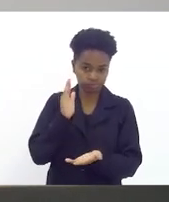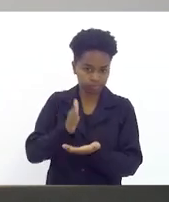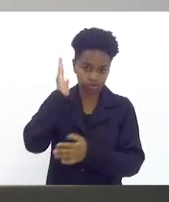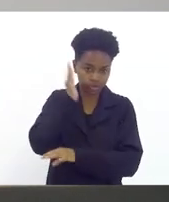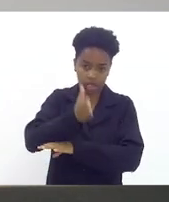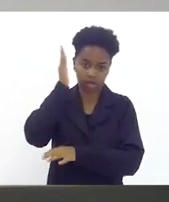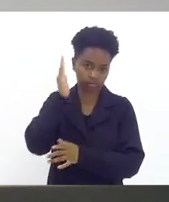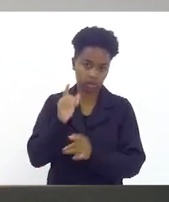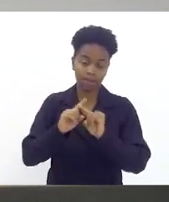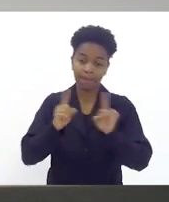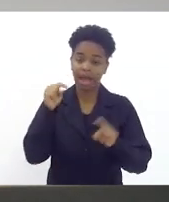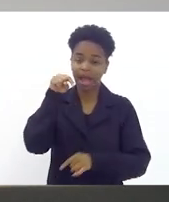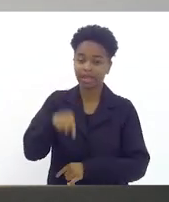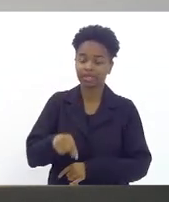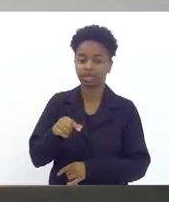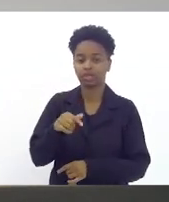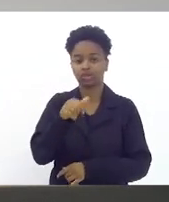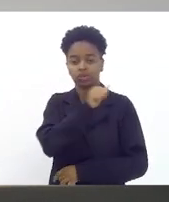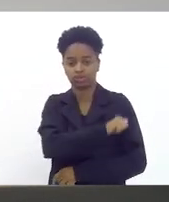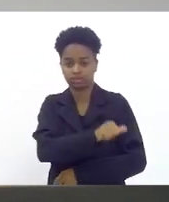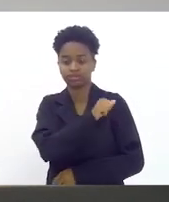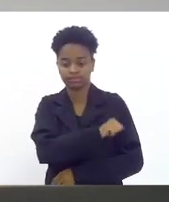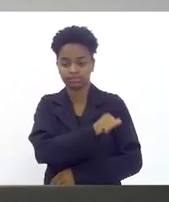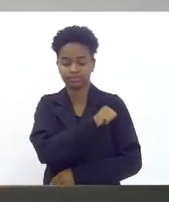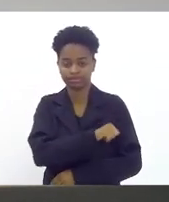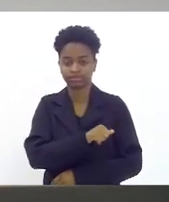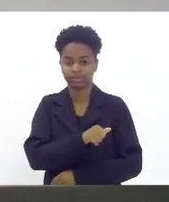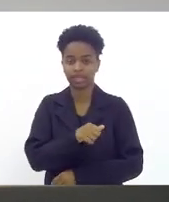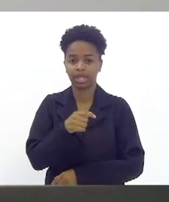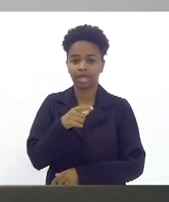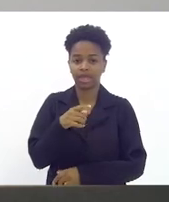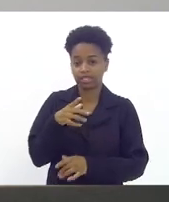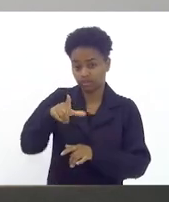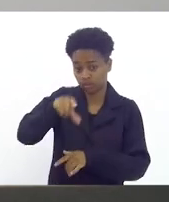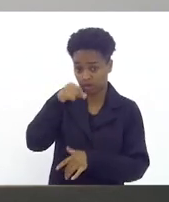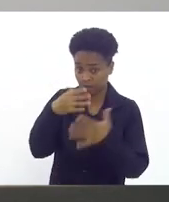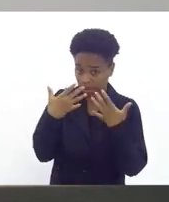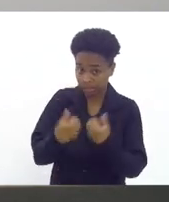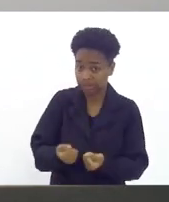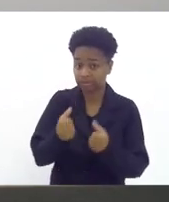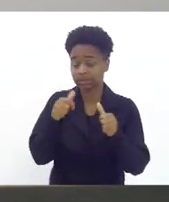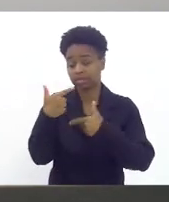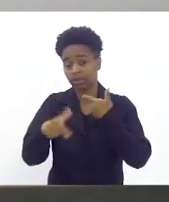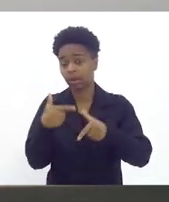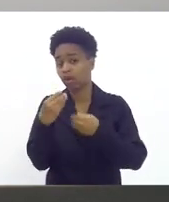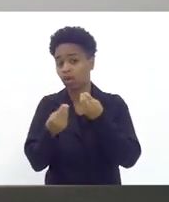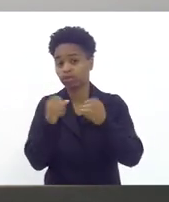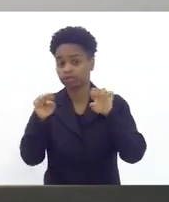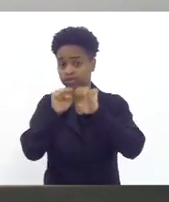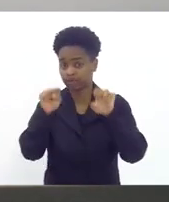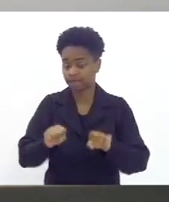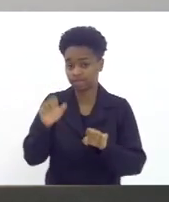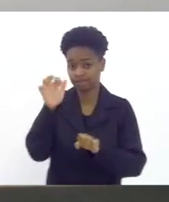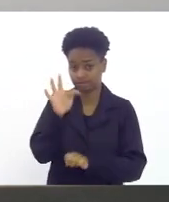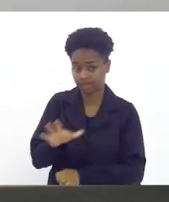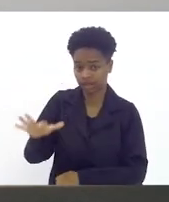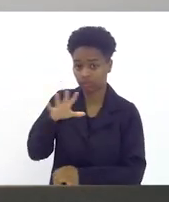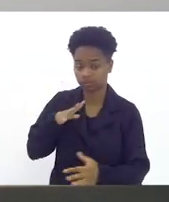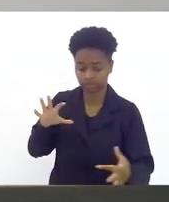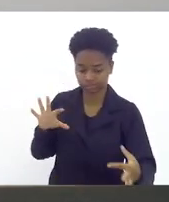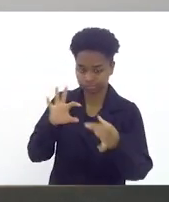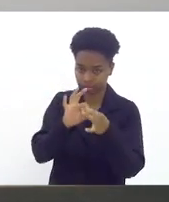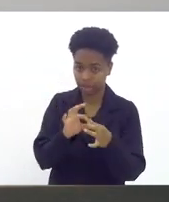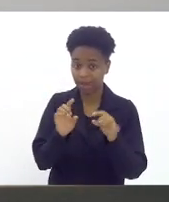na época ele optou por estar aderindo e estar trabalhando com o sistema Federal para ter integração com o sistema Federal